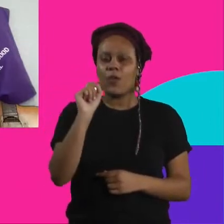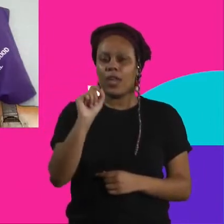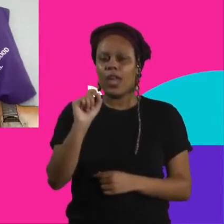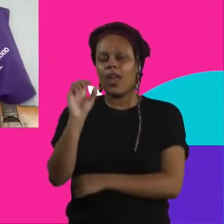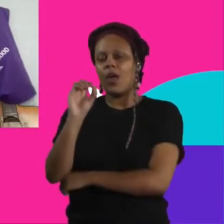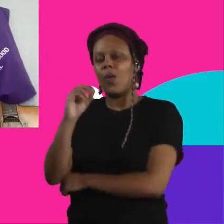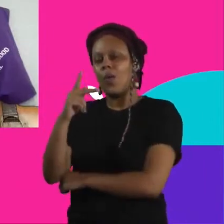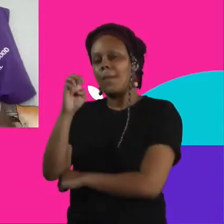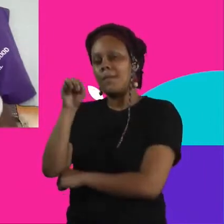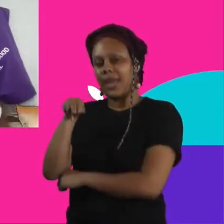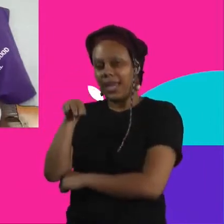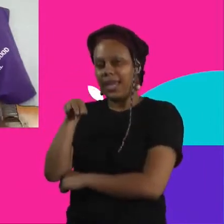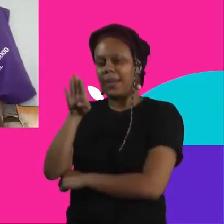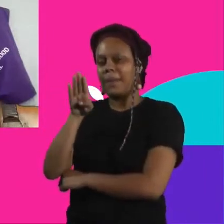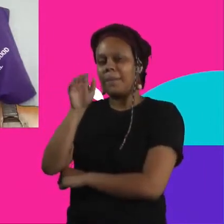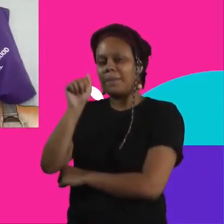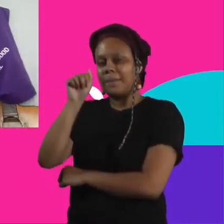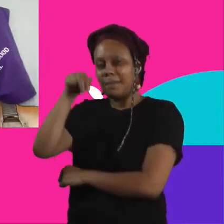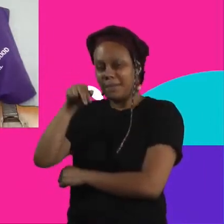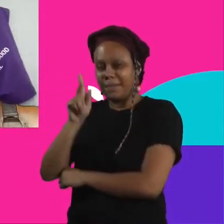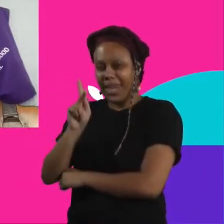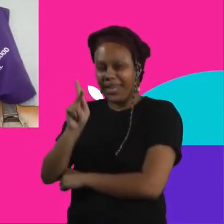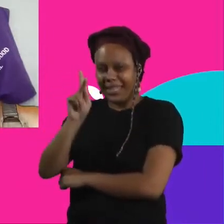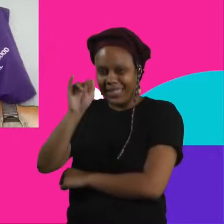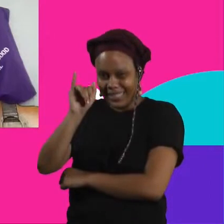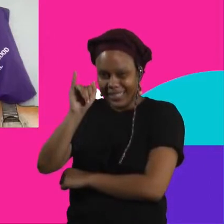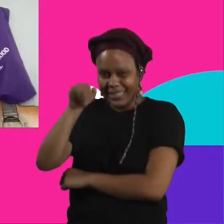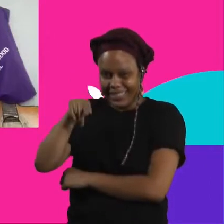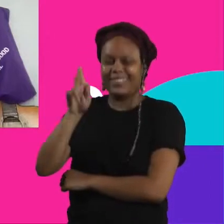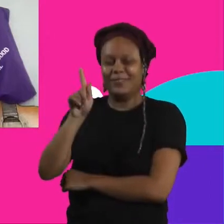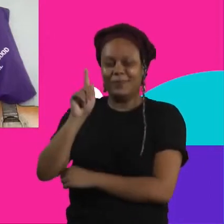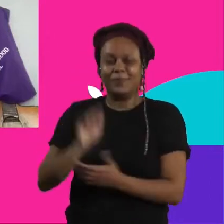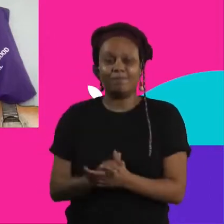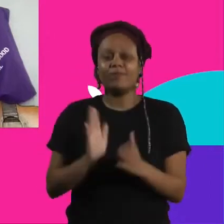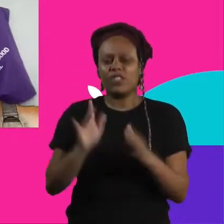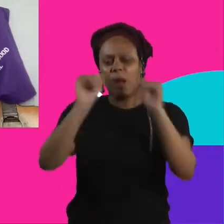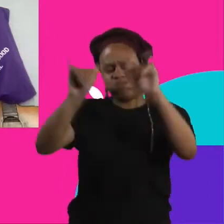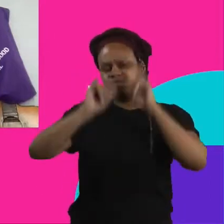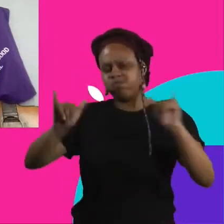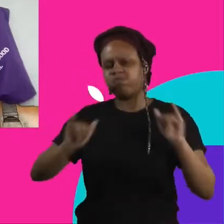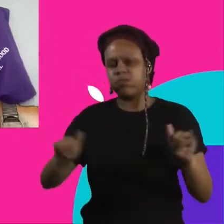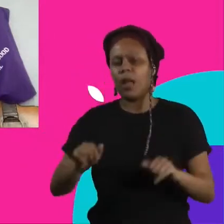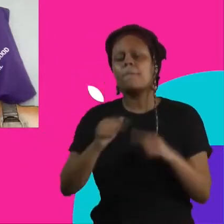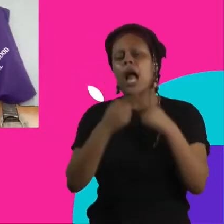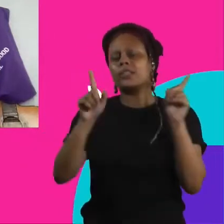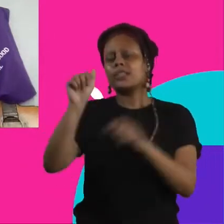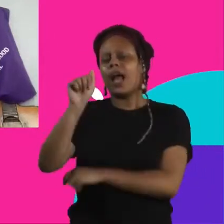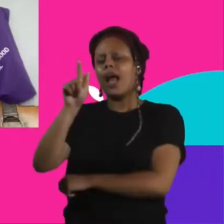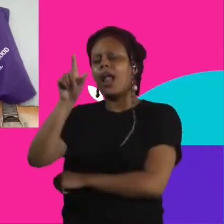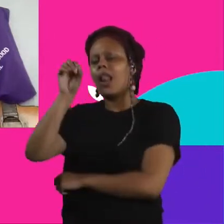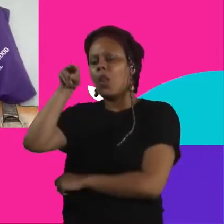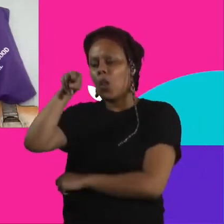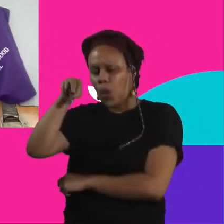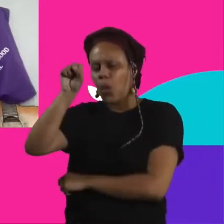Já está até na fala de muitas instituições, já está na TV, já está na propaganda. Mas, Alonso, o que é o Open